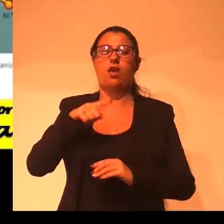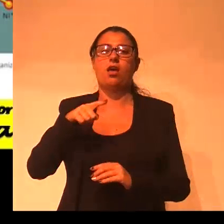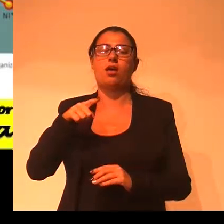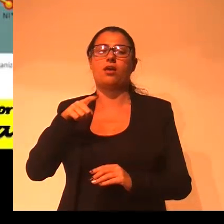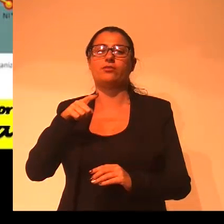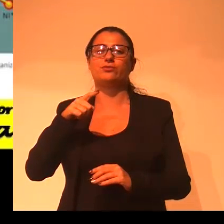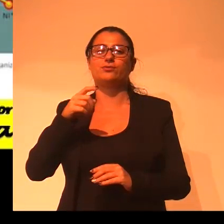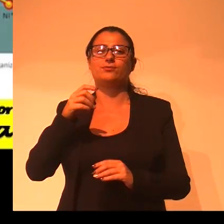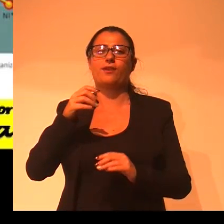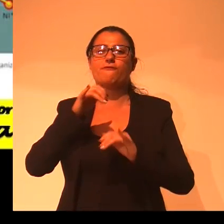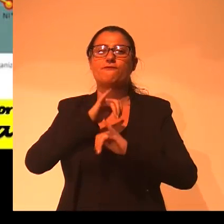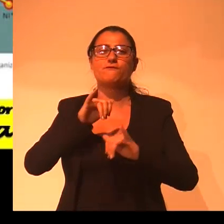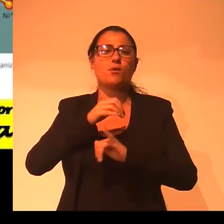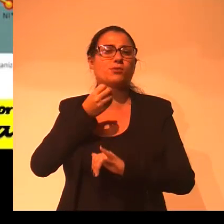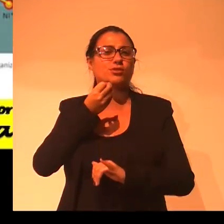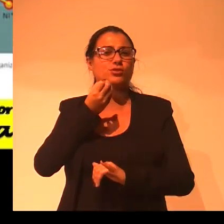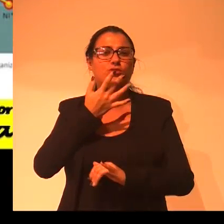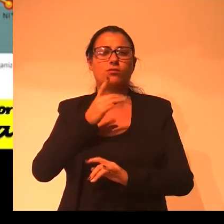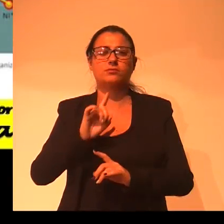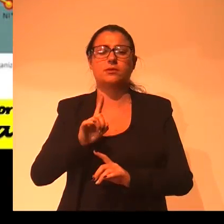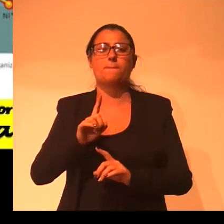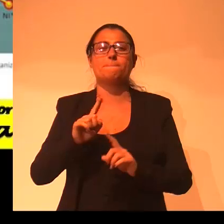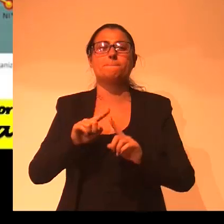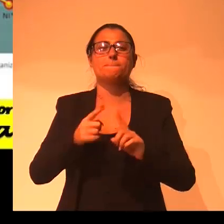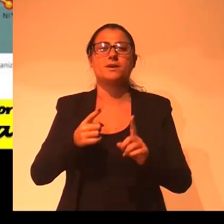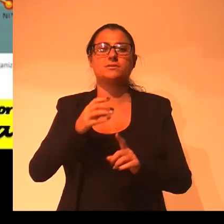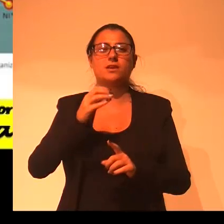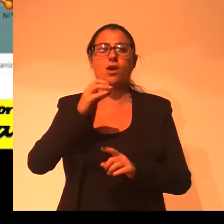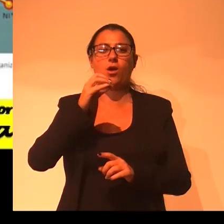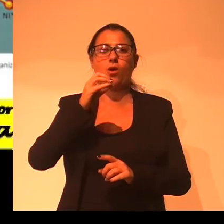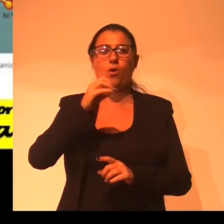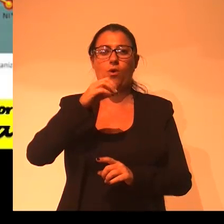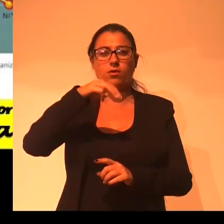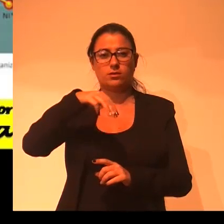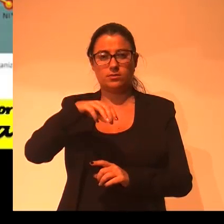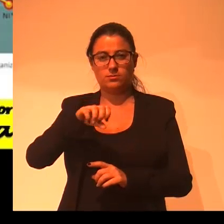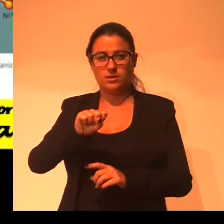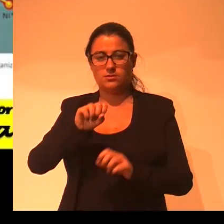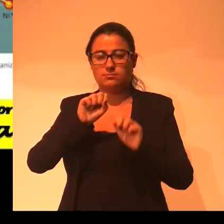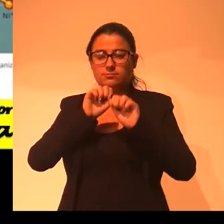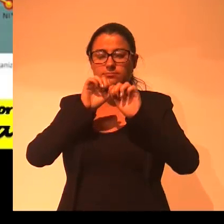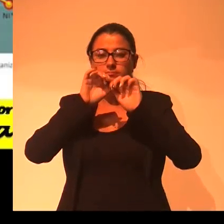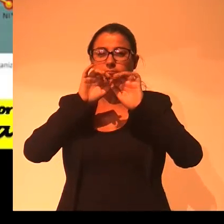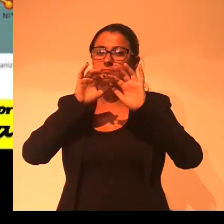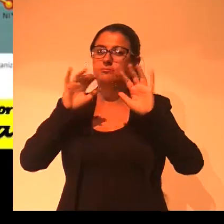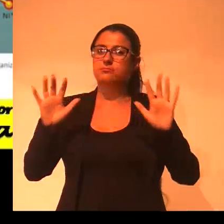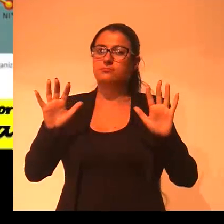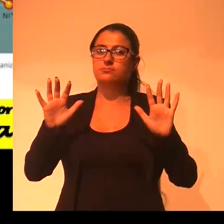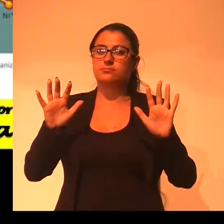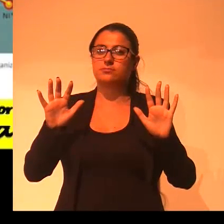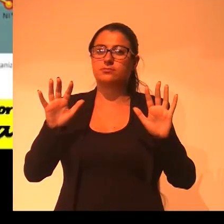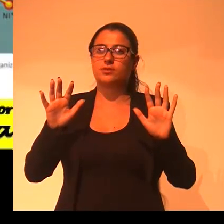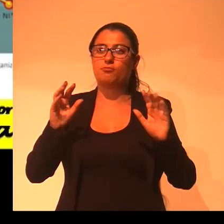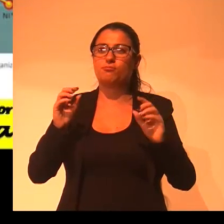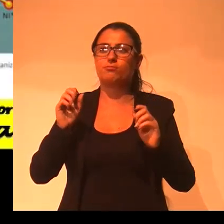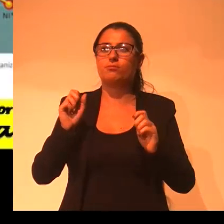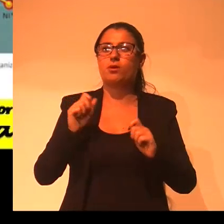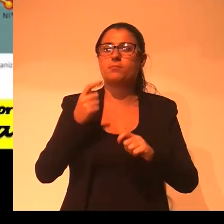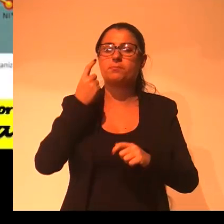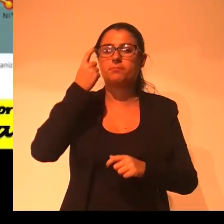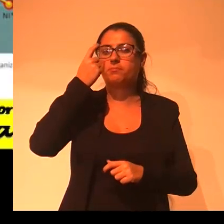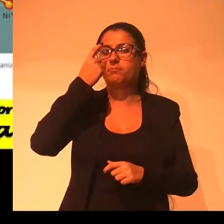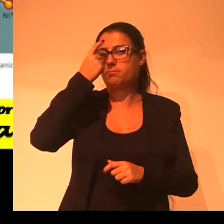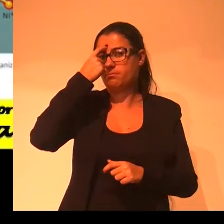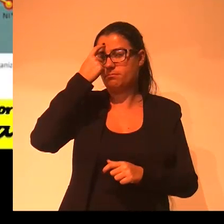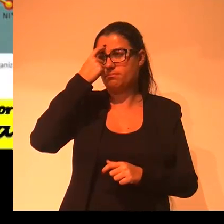atualizados, porém a OMS ela tem uma clareza muito grande, porque a gente pode cair em tentação de achar ali que o azul